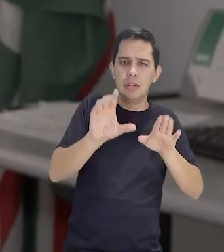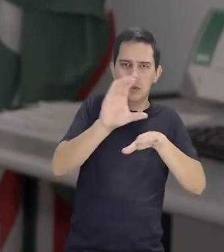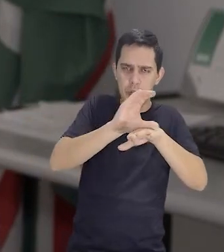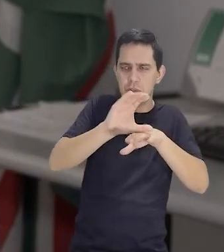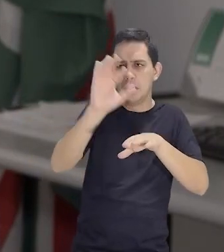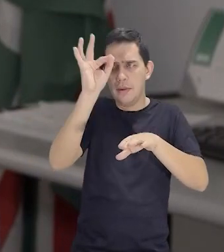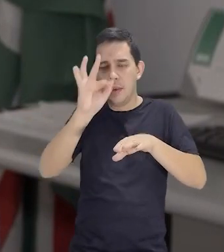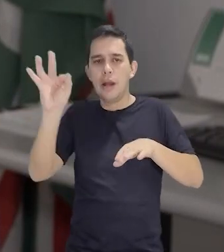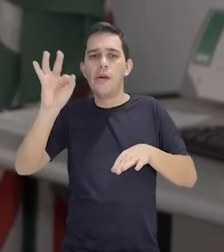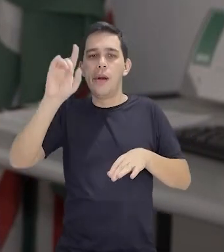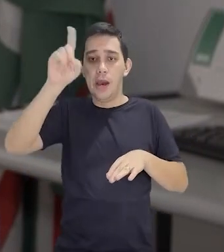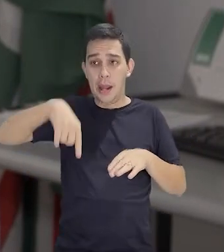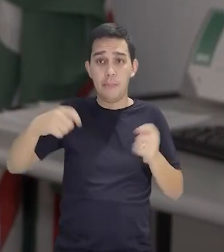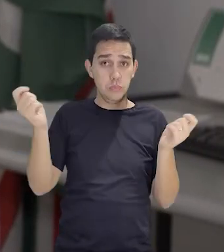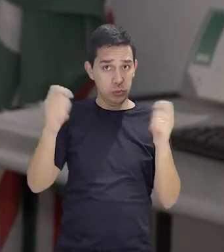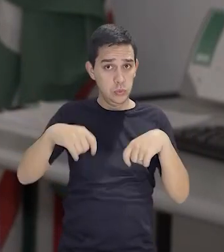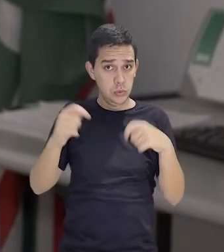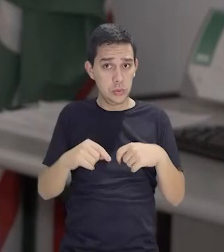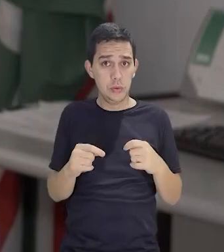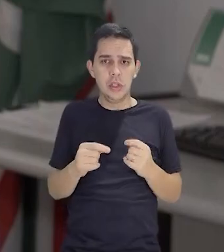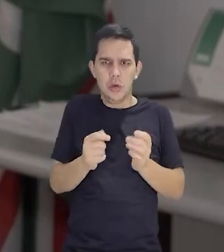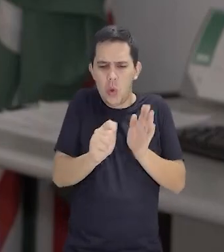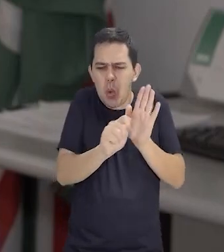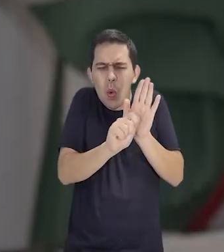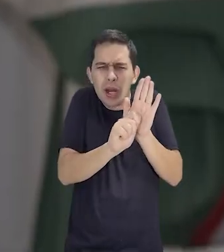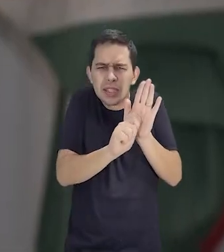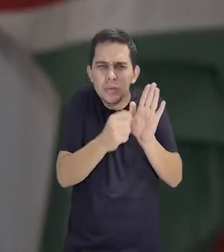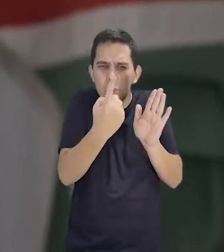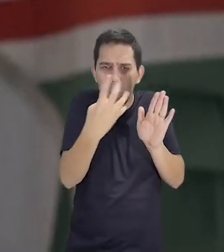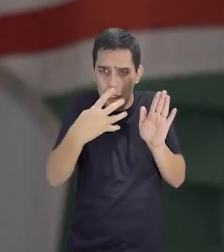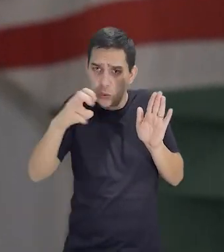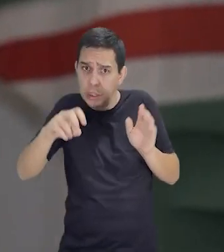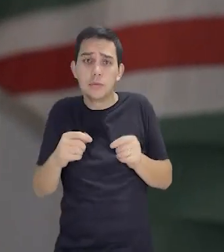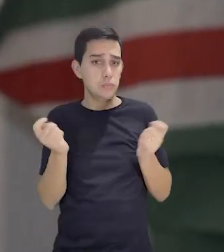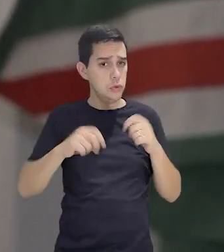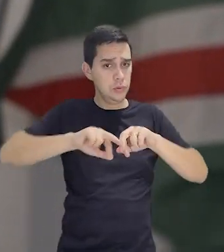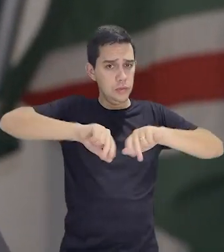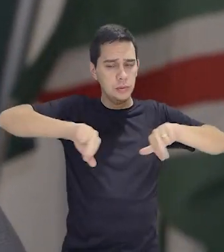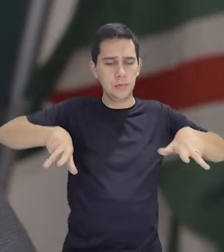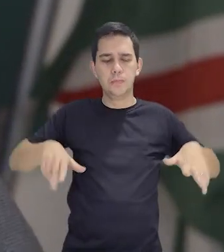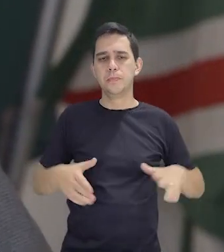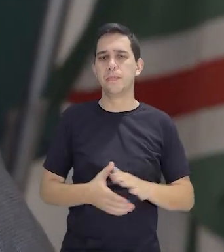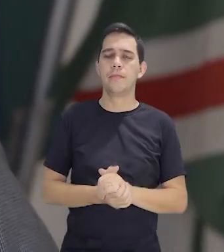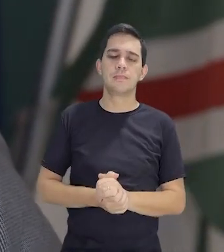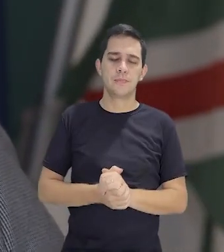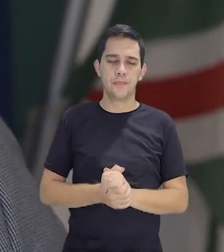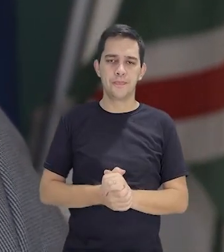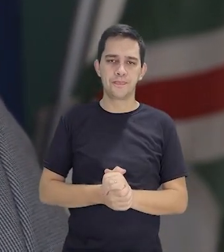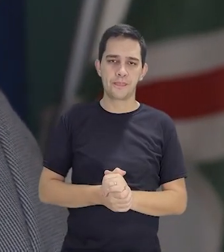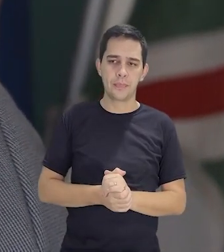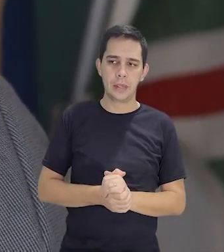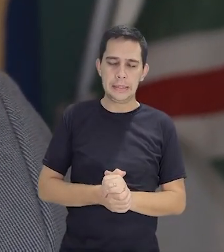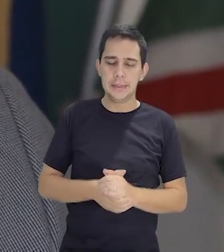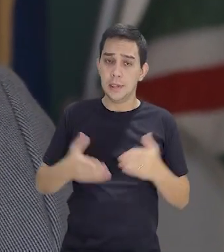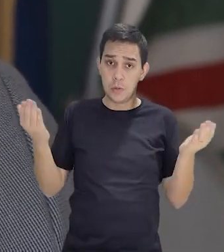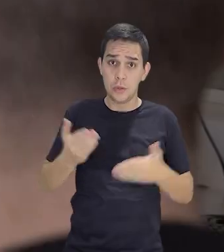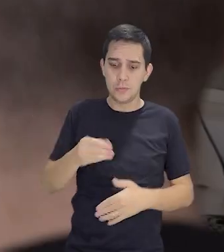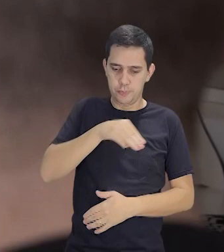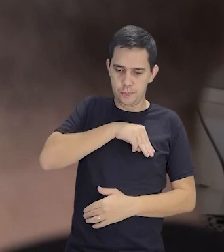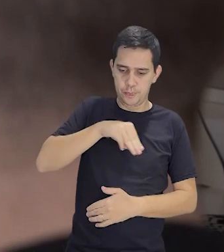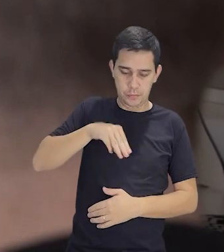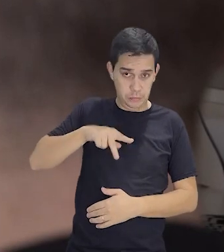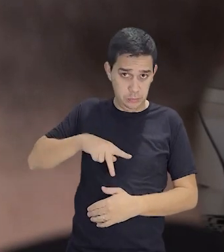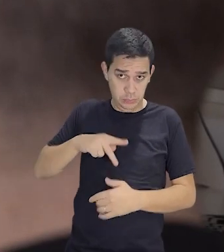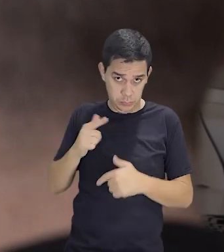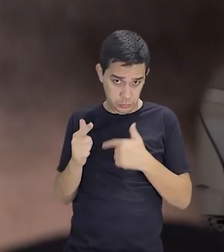e que tem uma pena prevista no artigo 149 do Código Penal. A ação do Ministério Público busca agora recuperar, através de indenização,